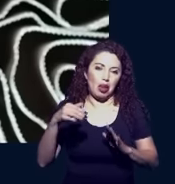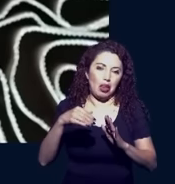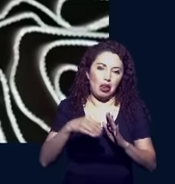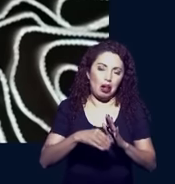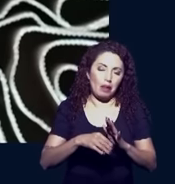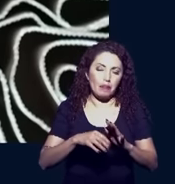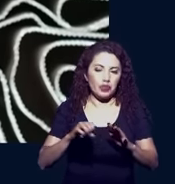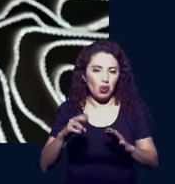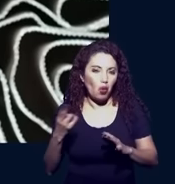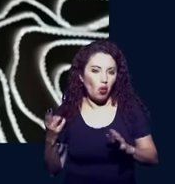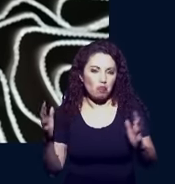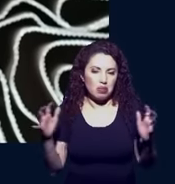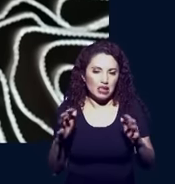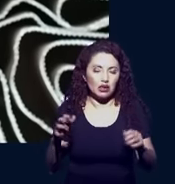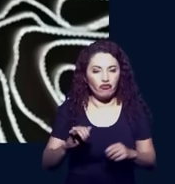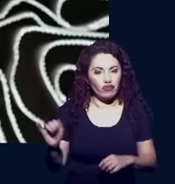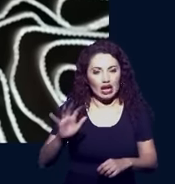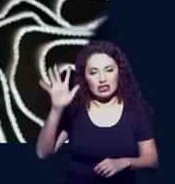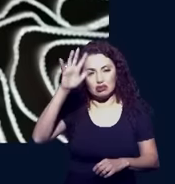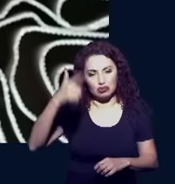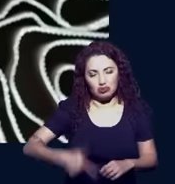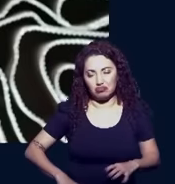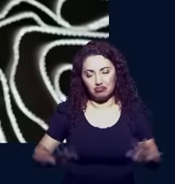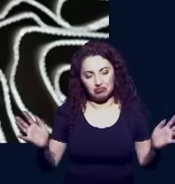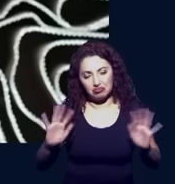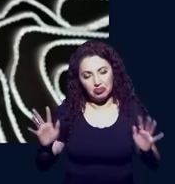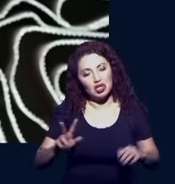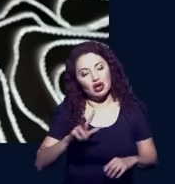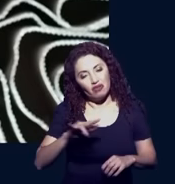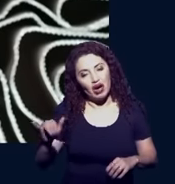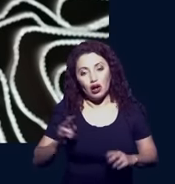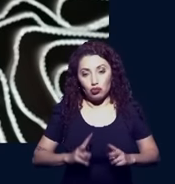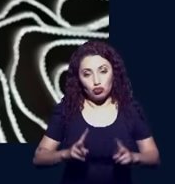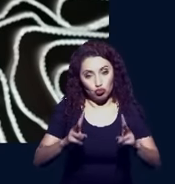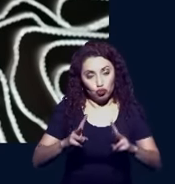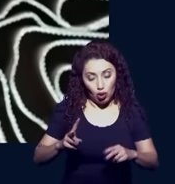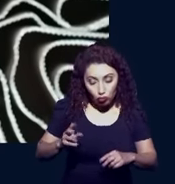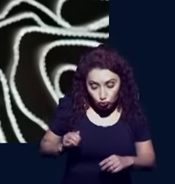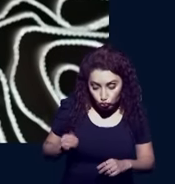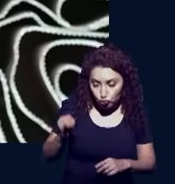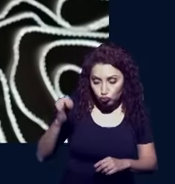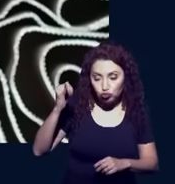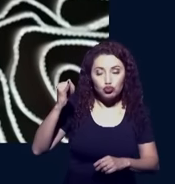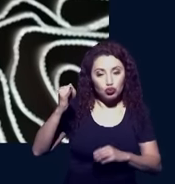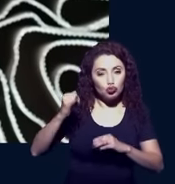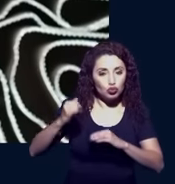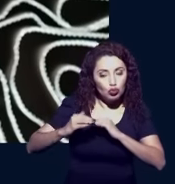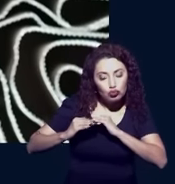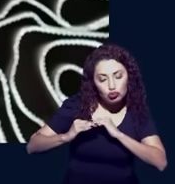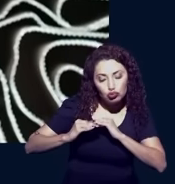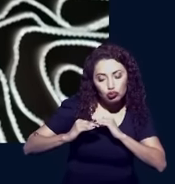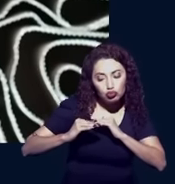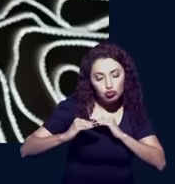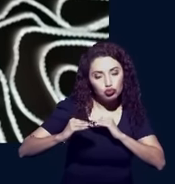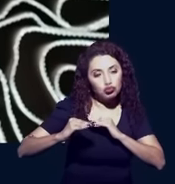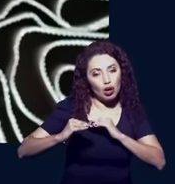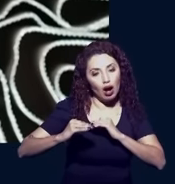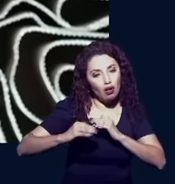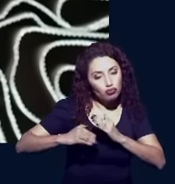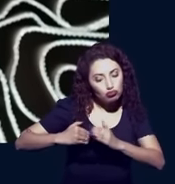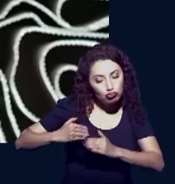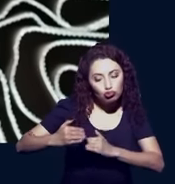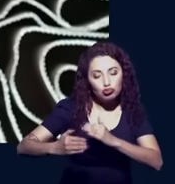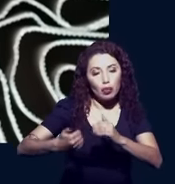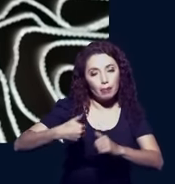onda de pressão inflacionária eu acho que nós vamos ficar é com essas taxas de juros um pouco mais estáveis por mais tempo do que as